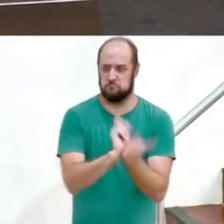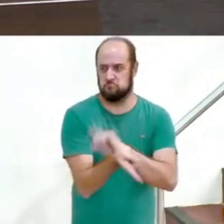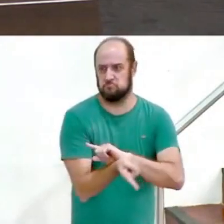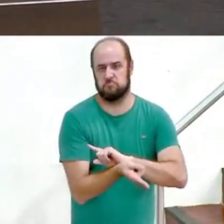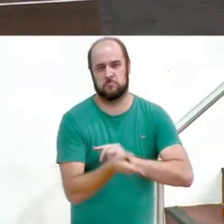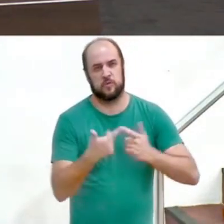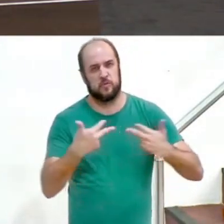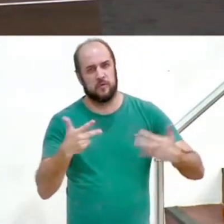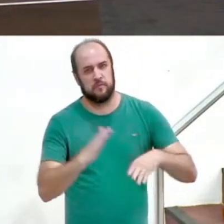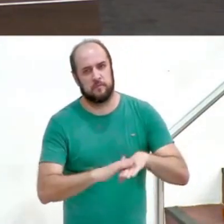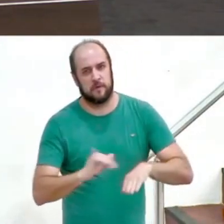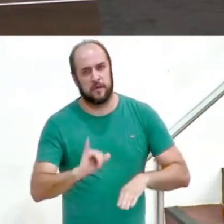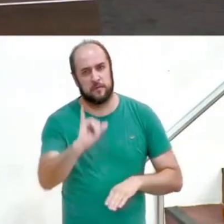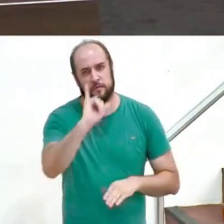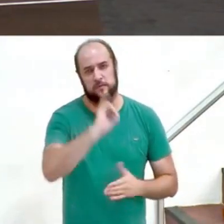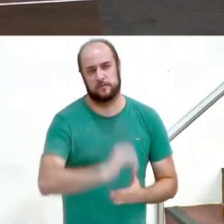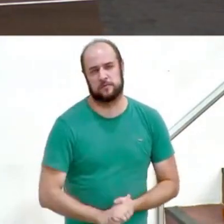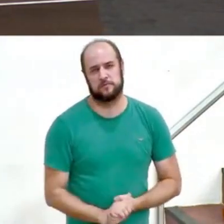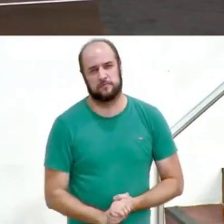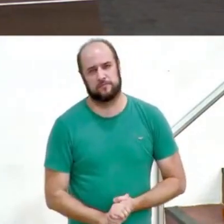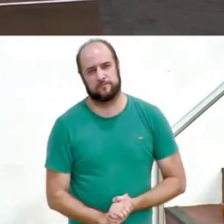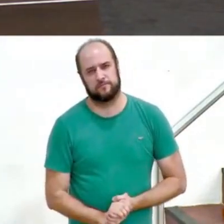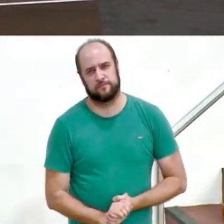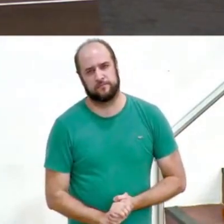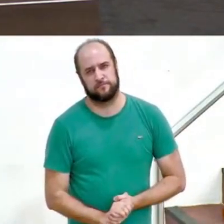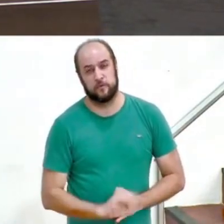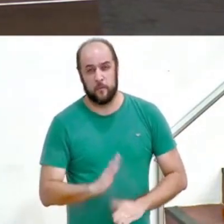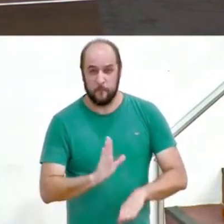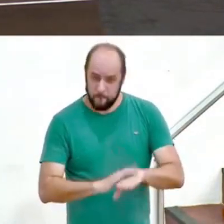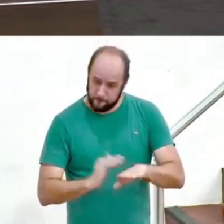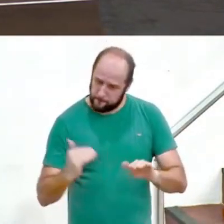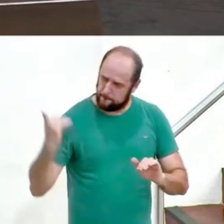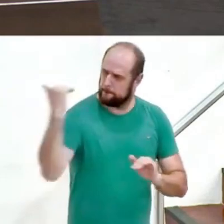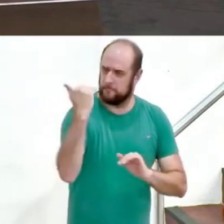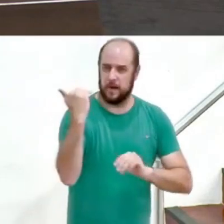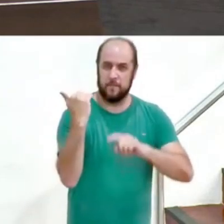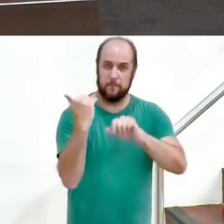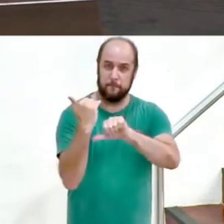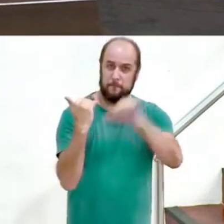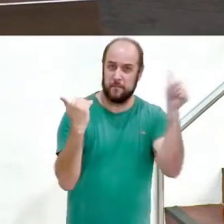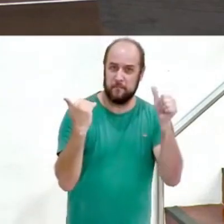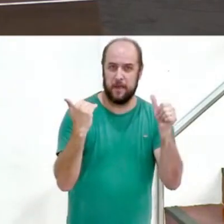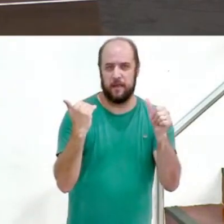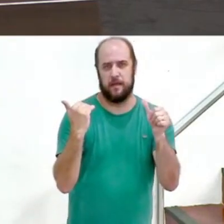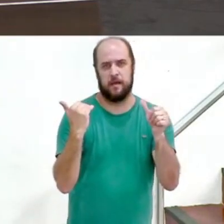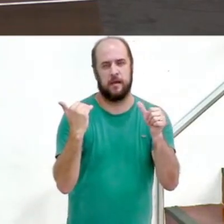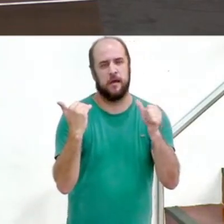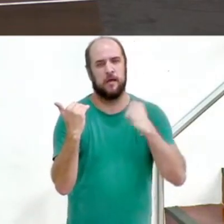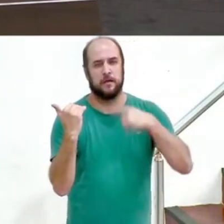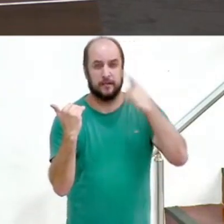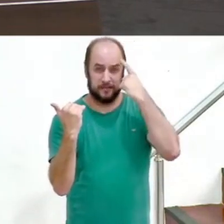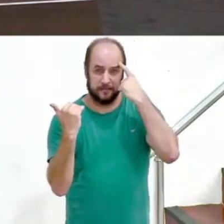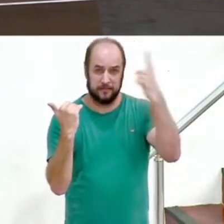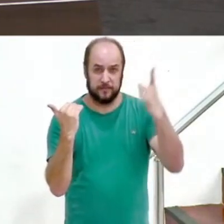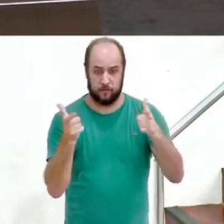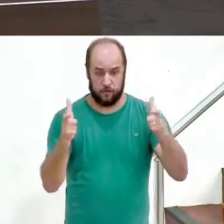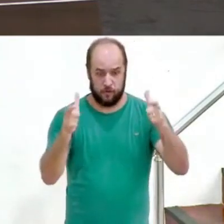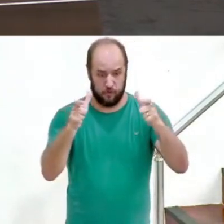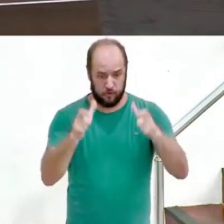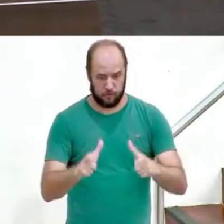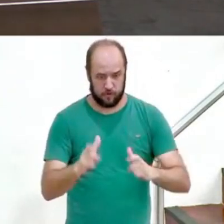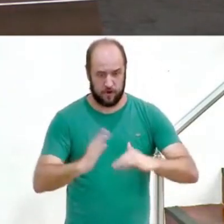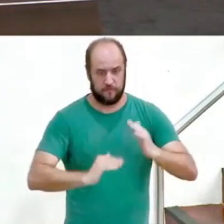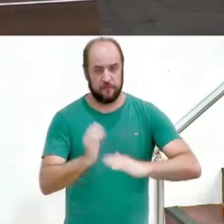prioridades. A prioridade máxima ou primeira de estabelecer um lugar,